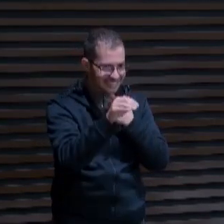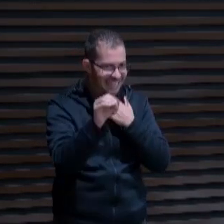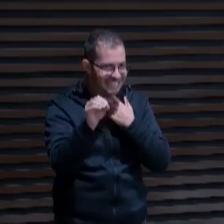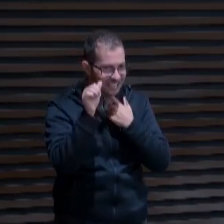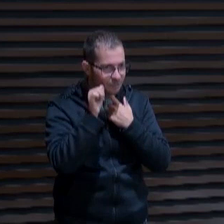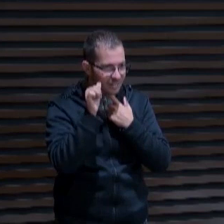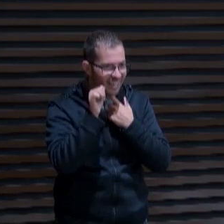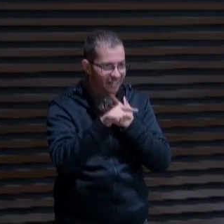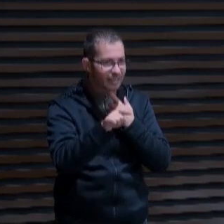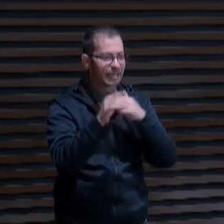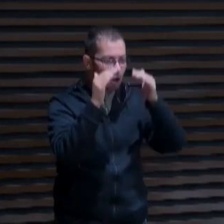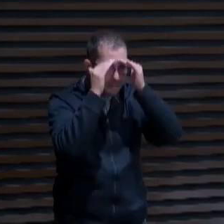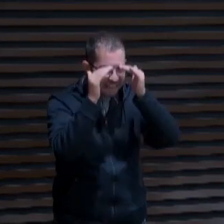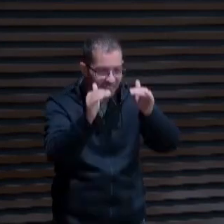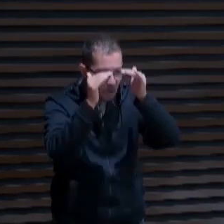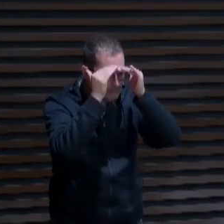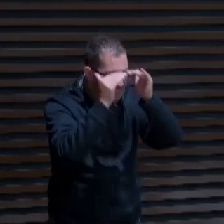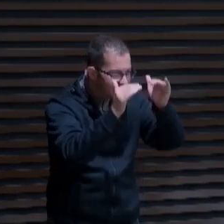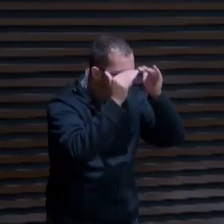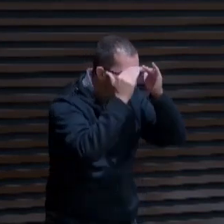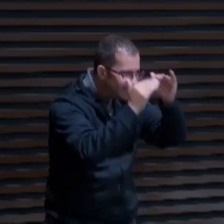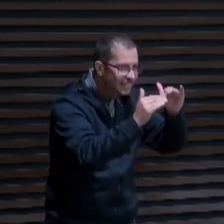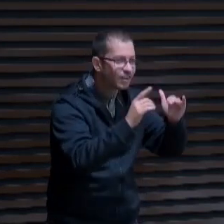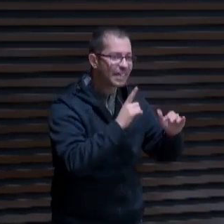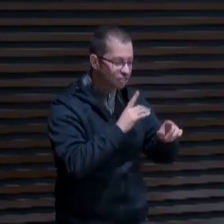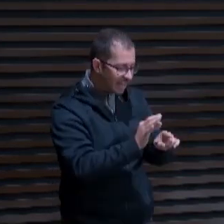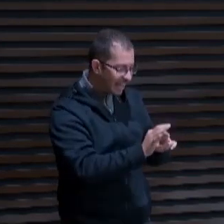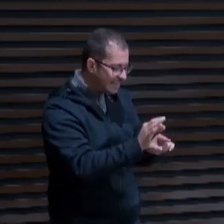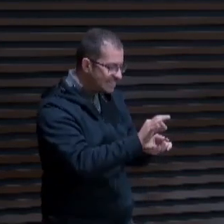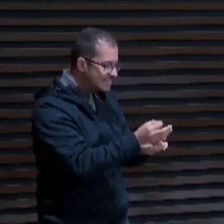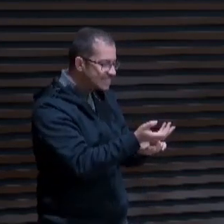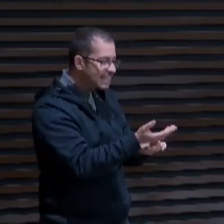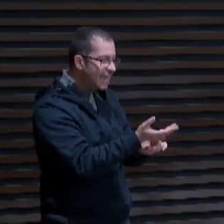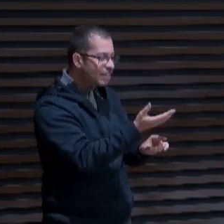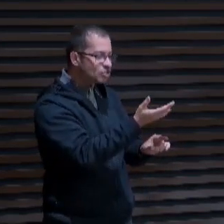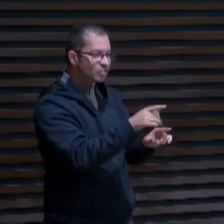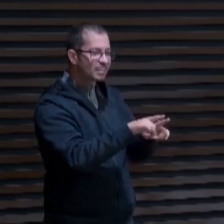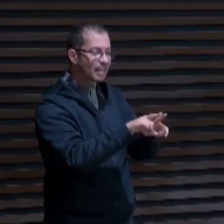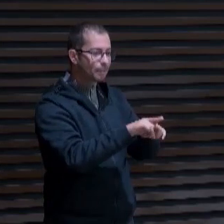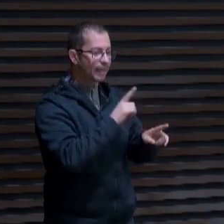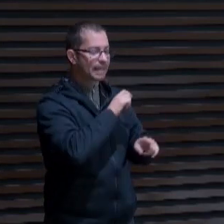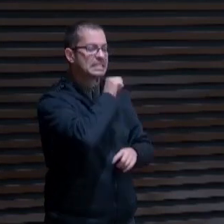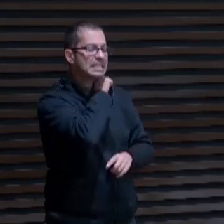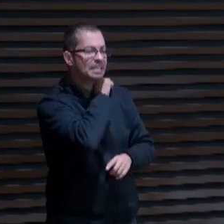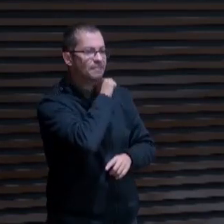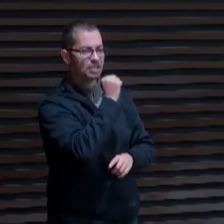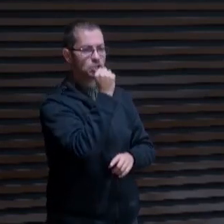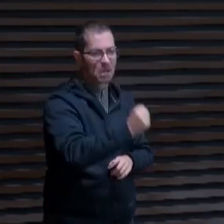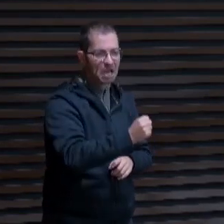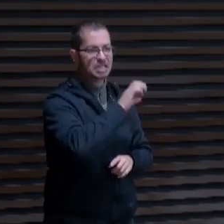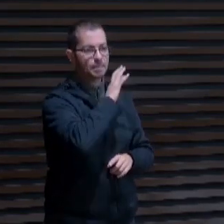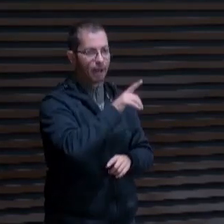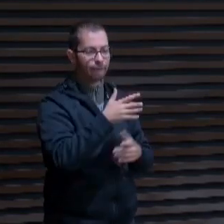eles queimavam incenso e se sacrificavam a seus deuses. Veja que o exemplo de